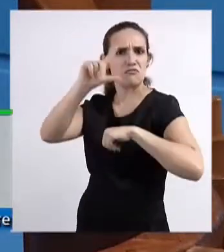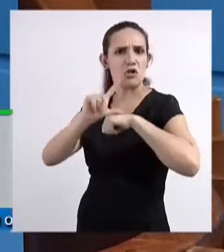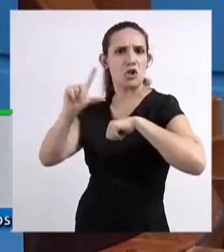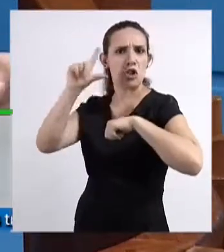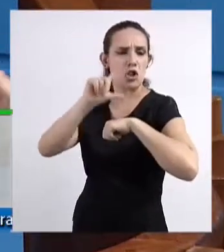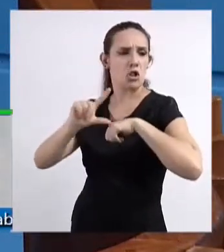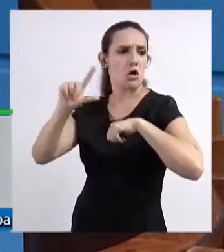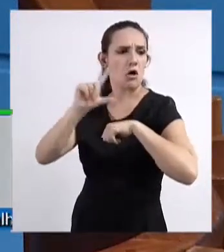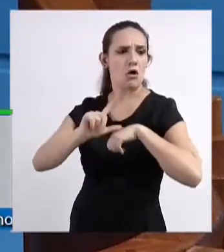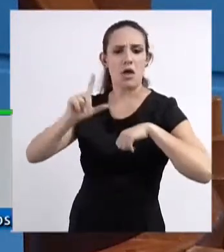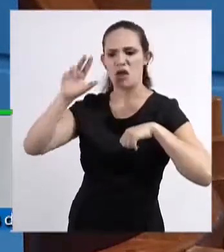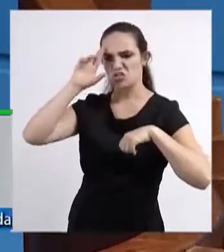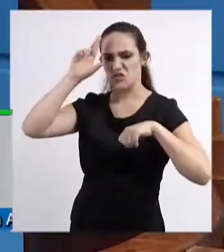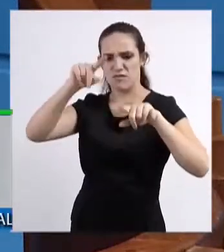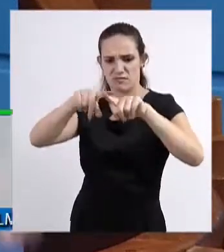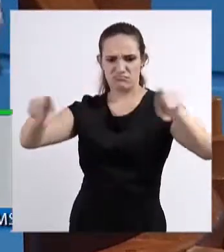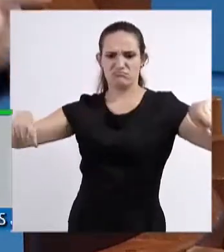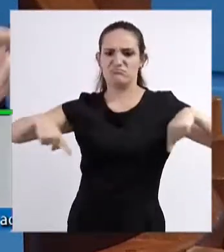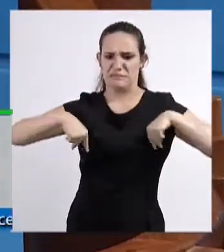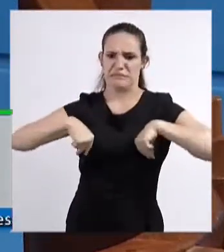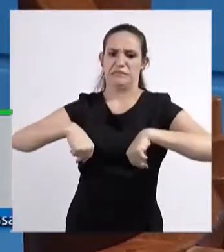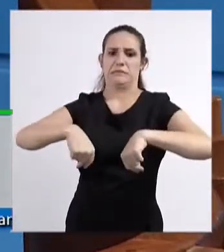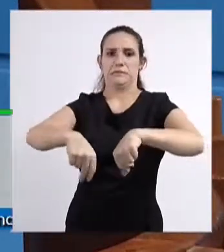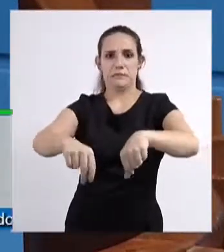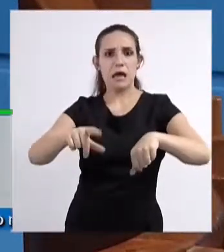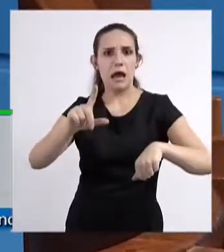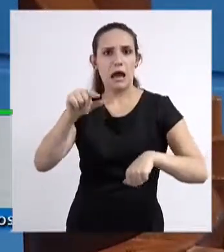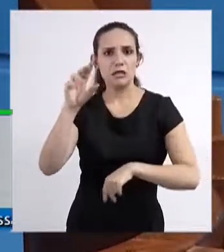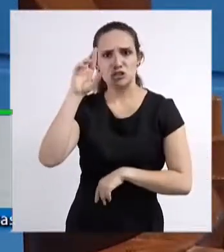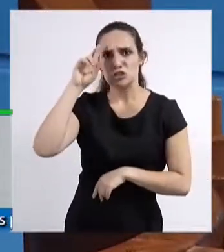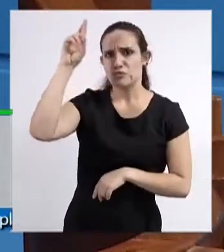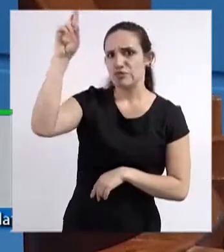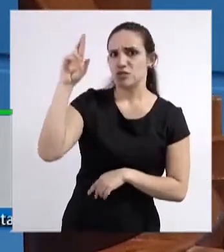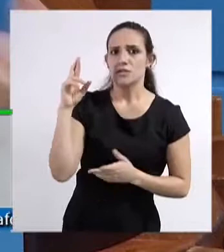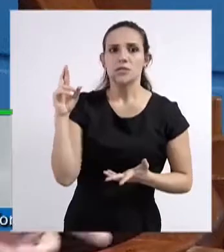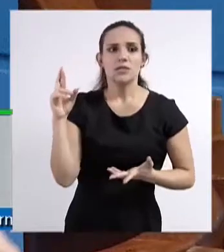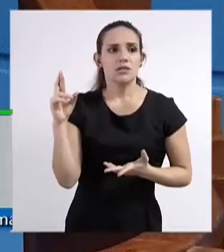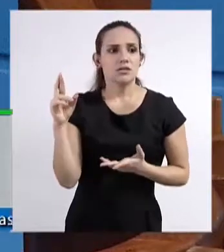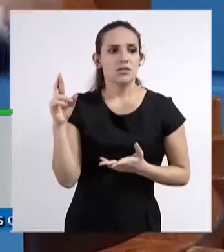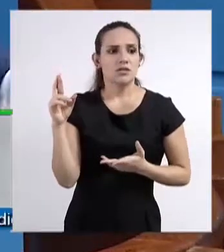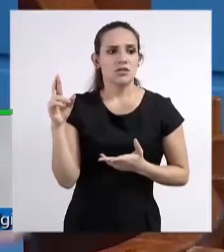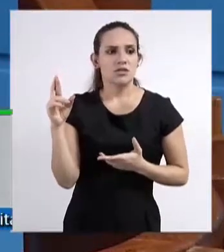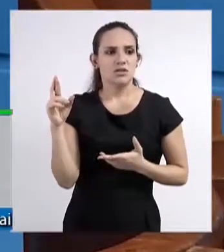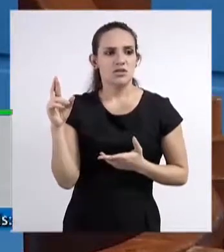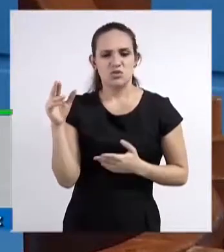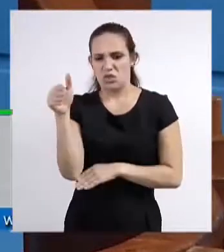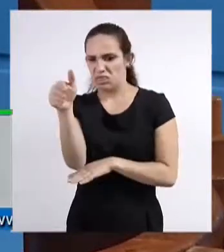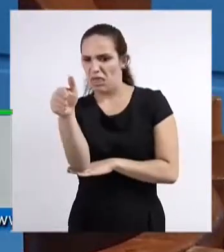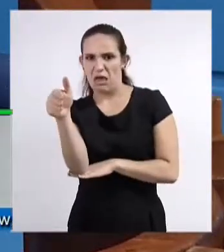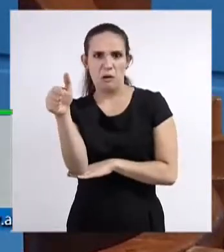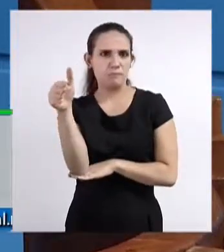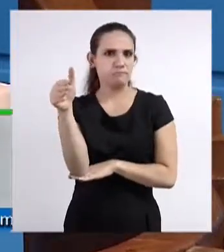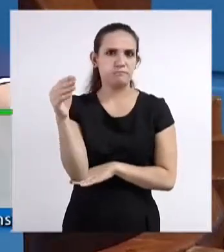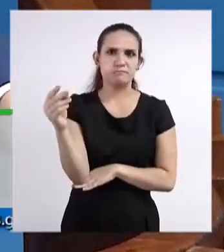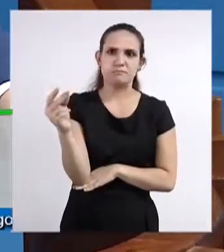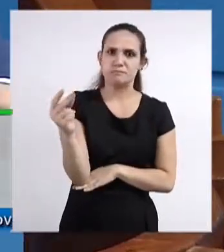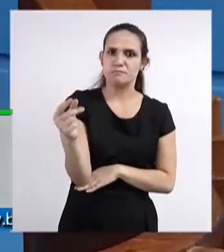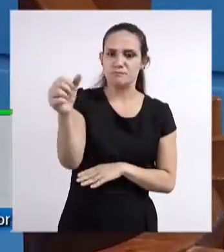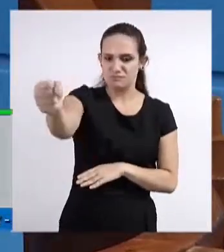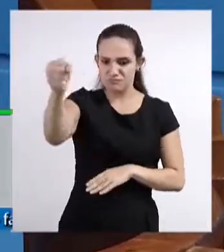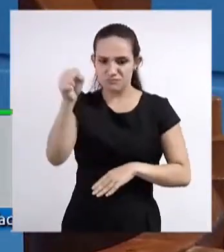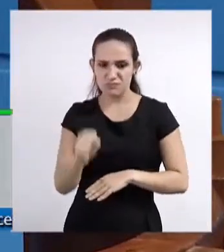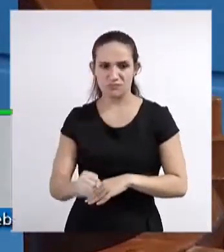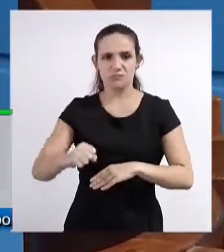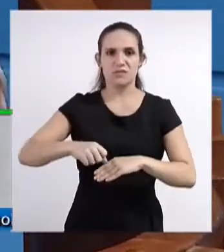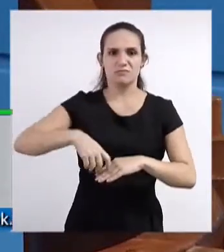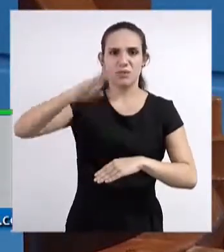estabelecimentos, como produtores, como proprietários, inclusive, de cassinos, de hotéis. É preciso pedir autorização,